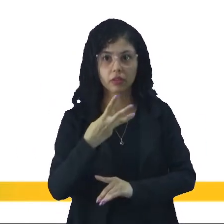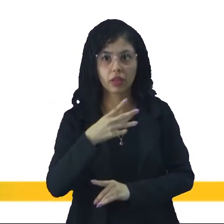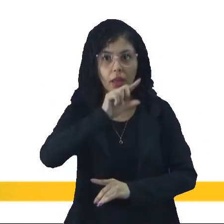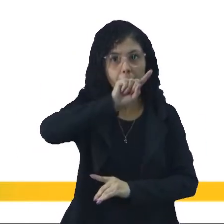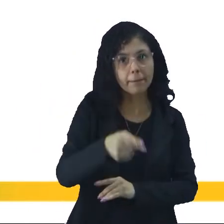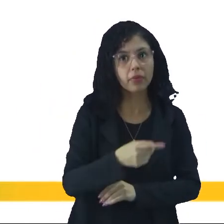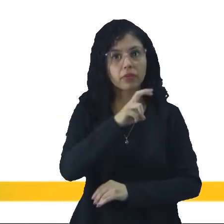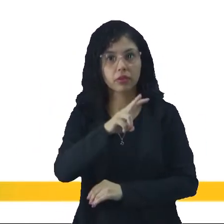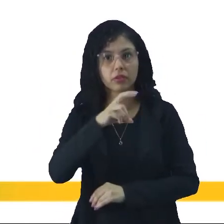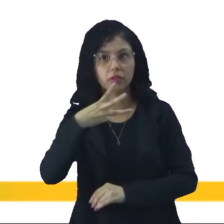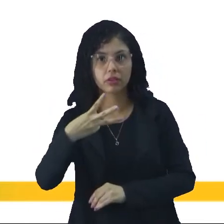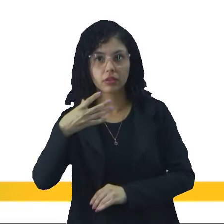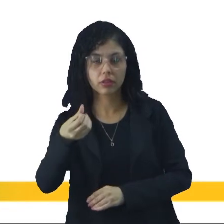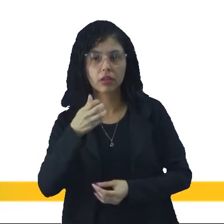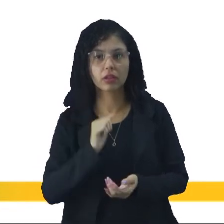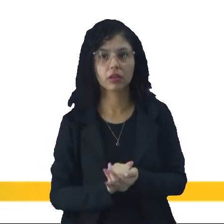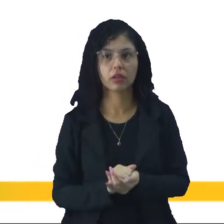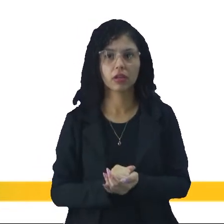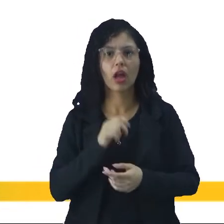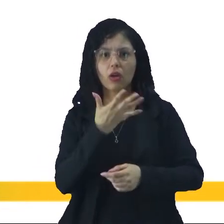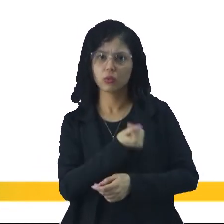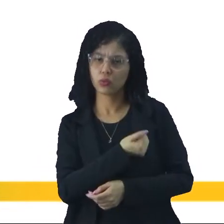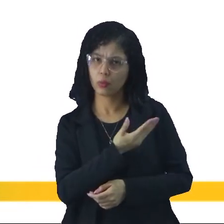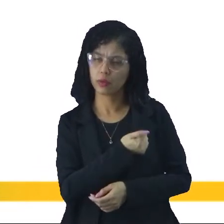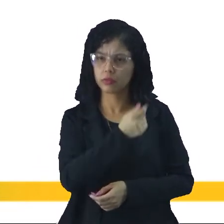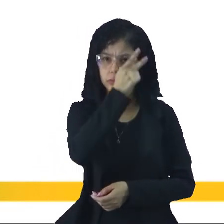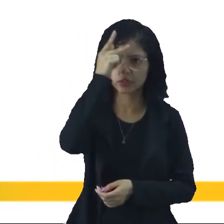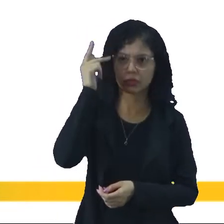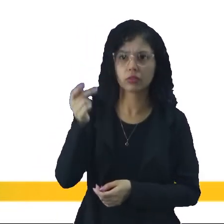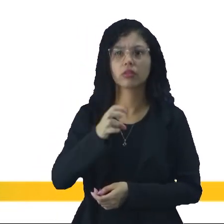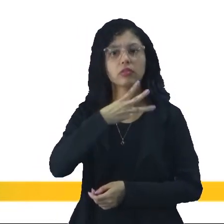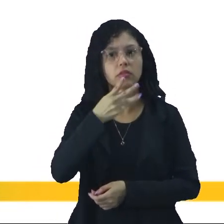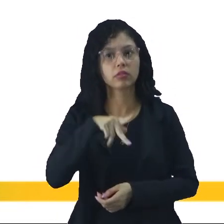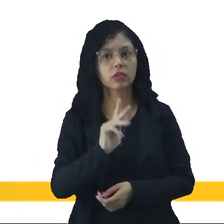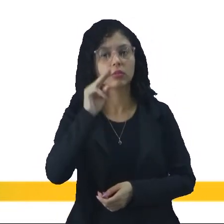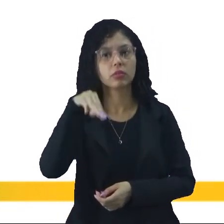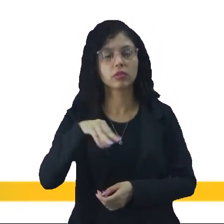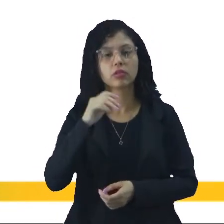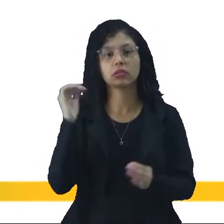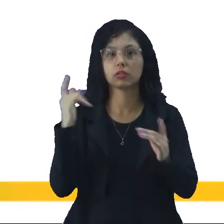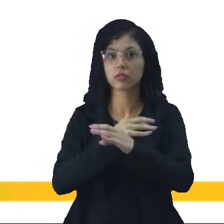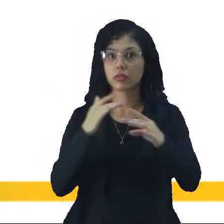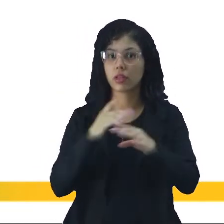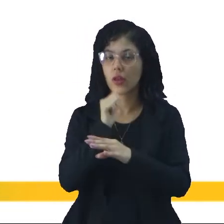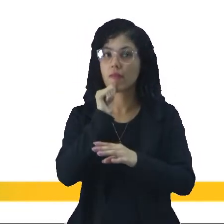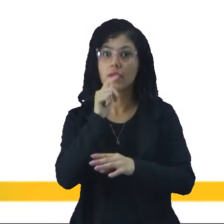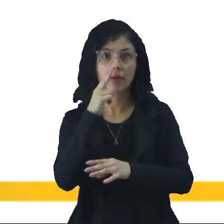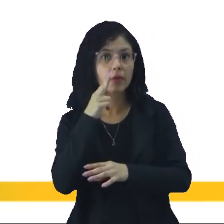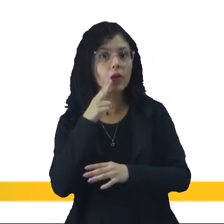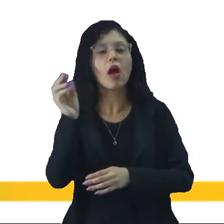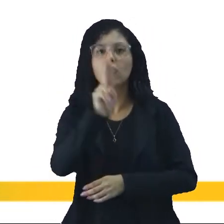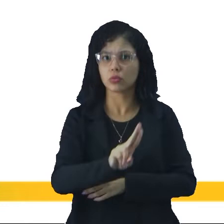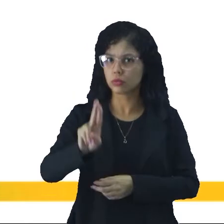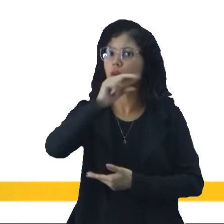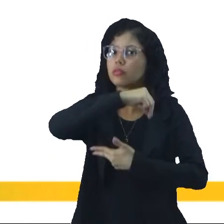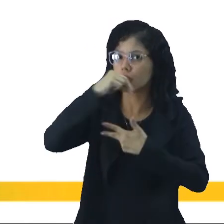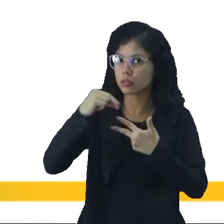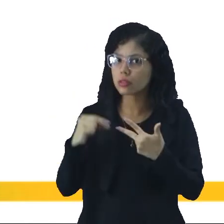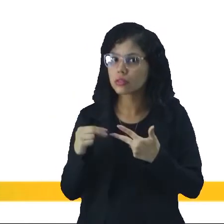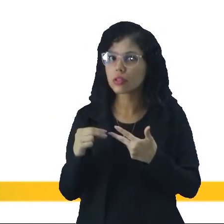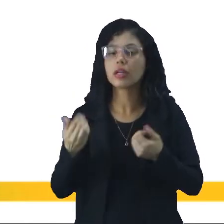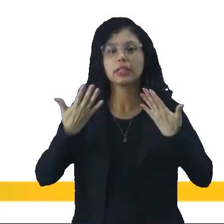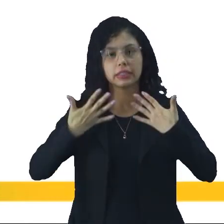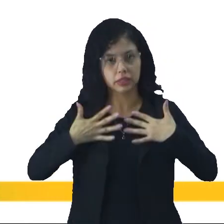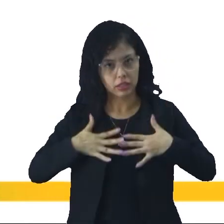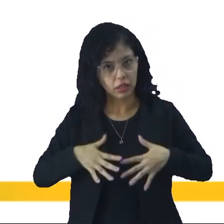é 1.536. É o número de habitantes no raio de 3 km do centro. Presta atenção que isso aqui é muito usual no Enem, tá? Então é você